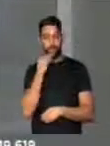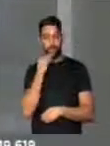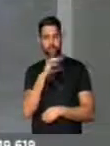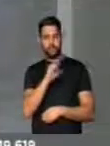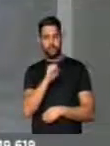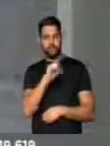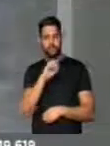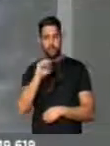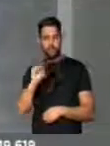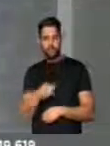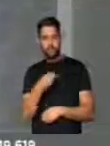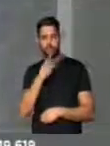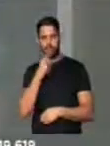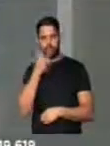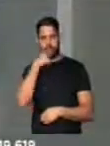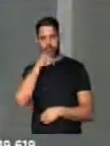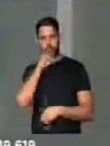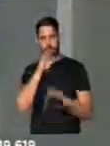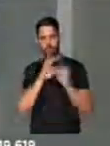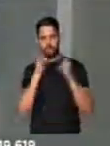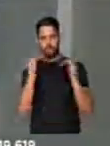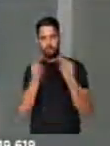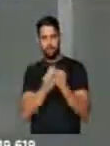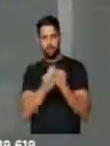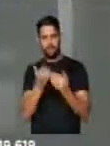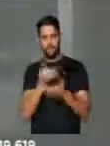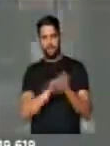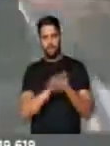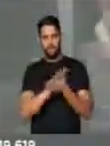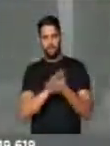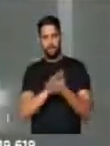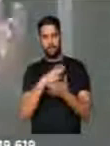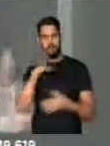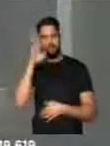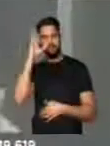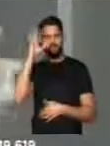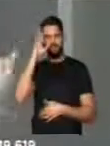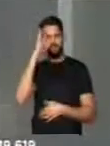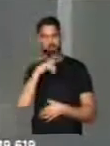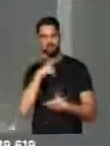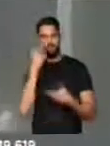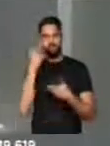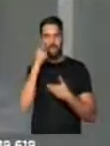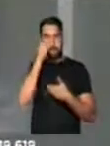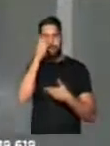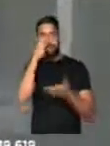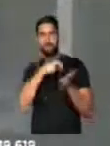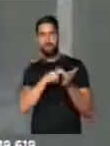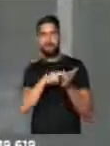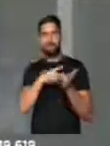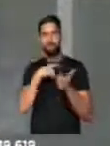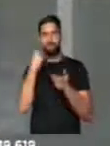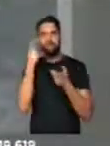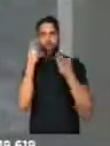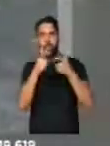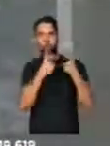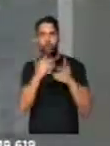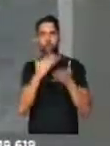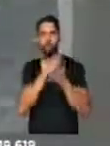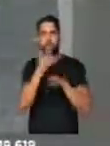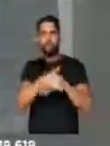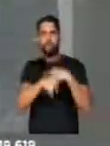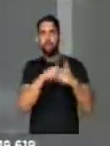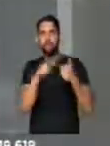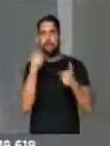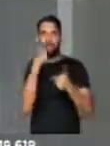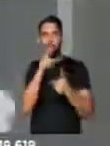e 800 mil pais e mães de famílias que não têm uma perspectiva, que não têm um local de manhã cedo e não têm um local de trabalho